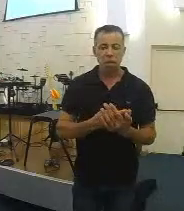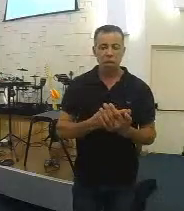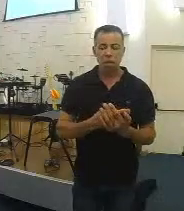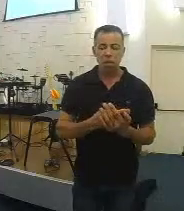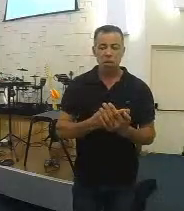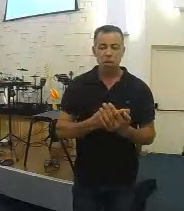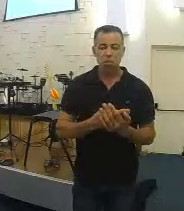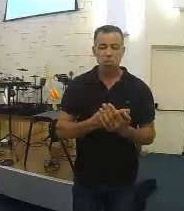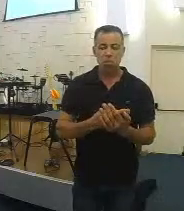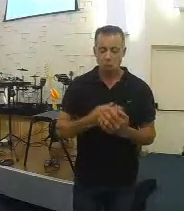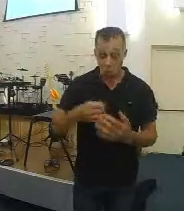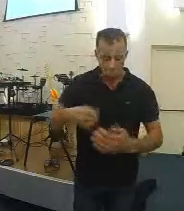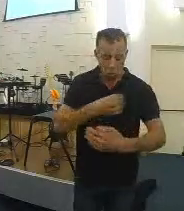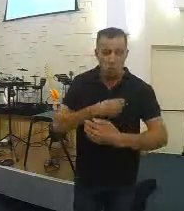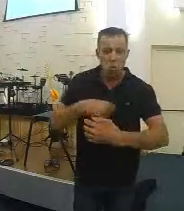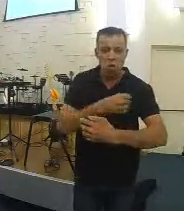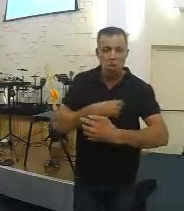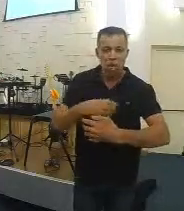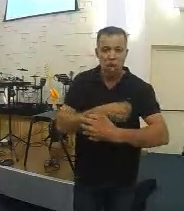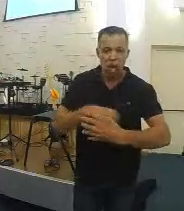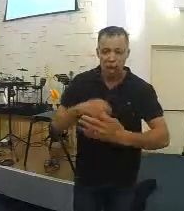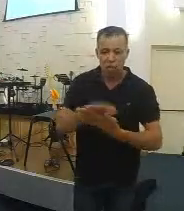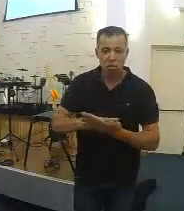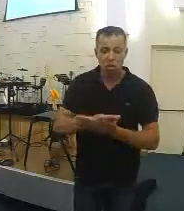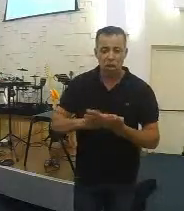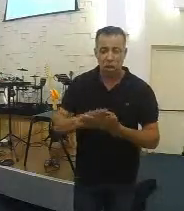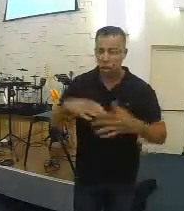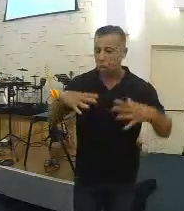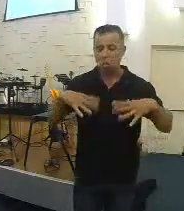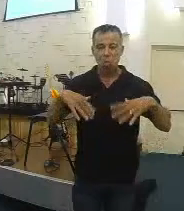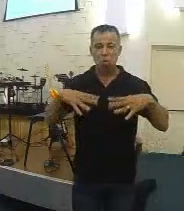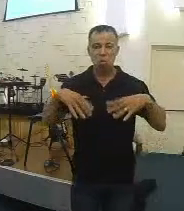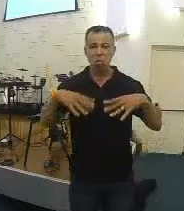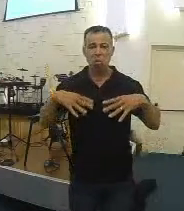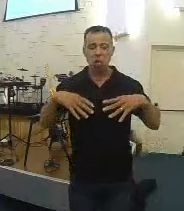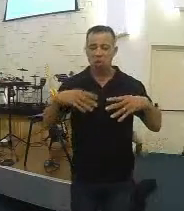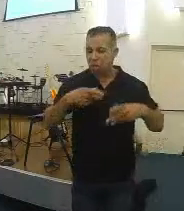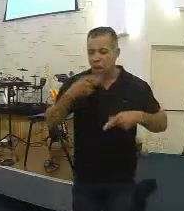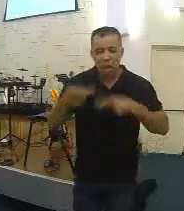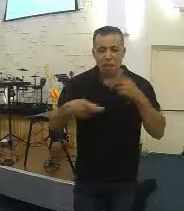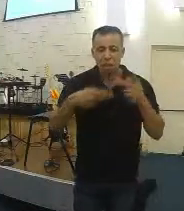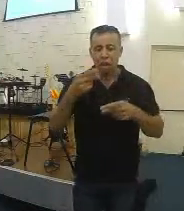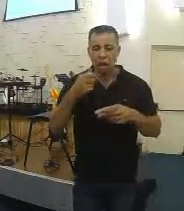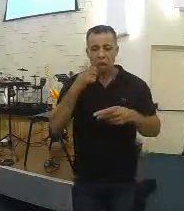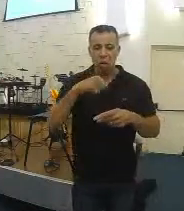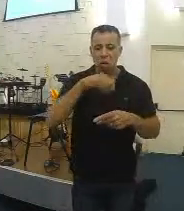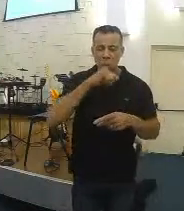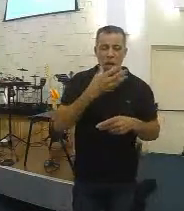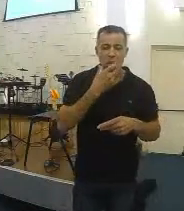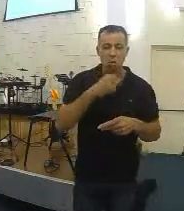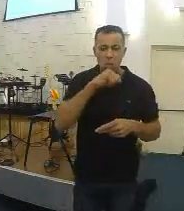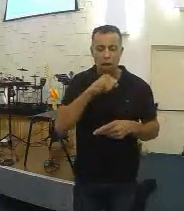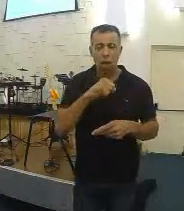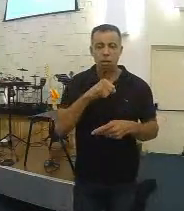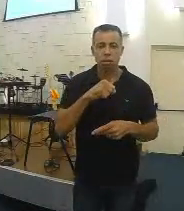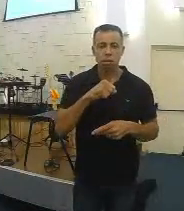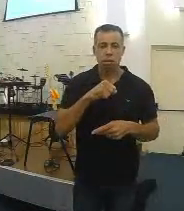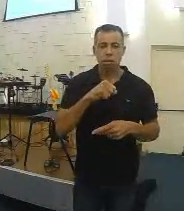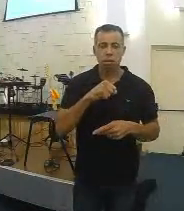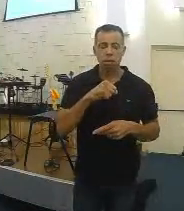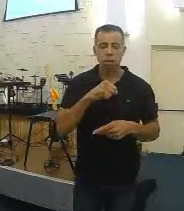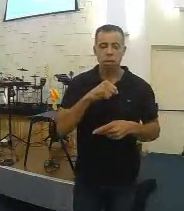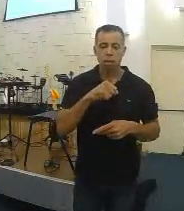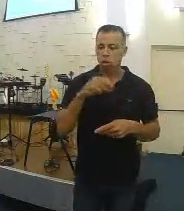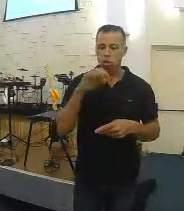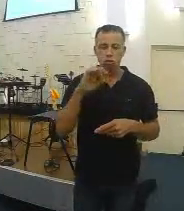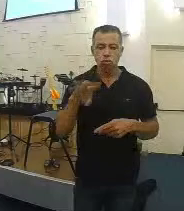um ovo, ele não trocava uma palavra com os pais, ele se servia da casa dos pais,